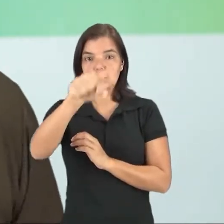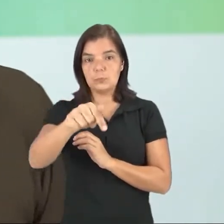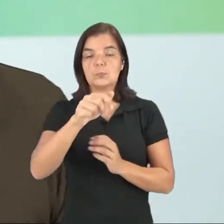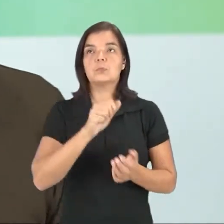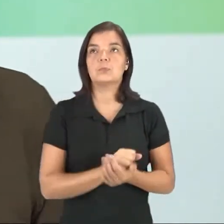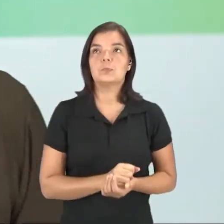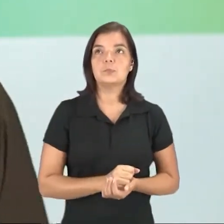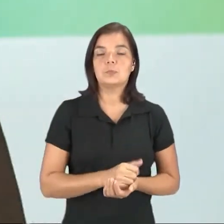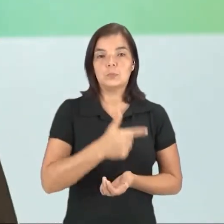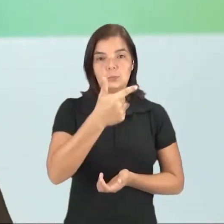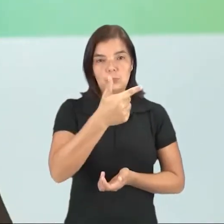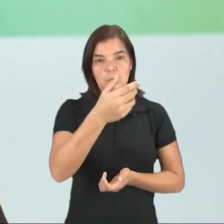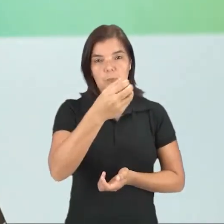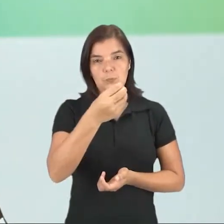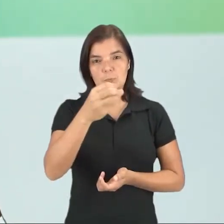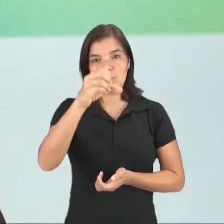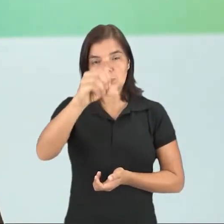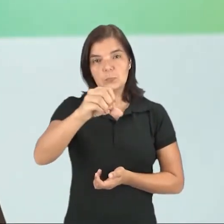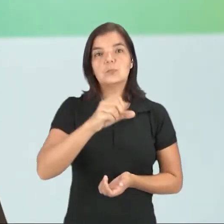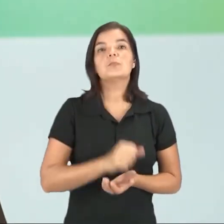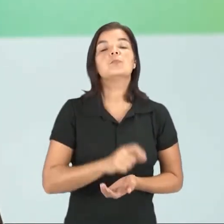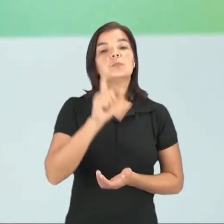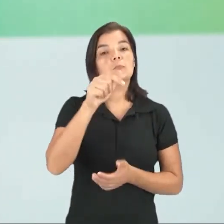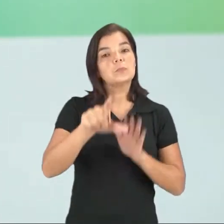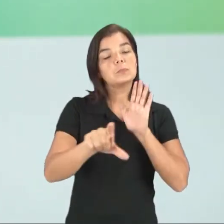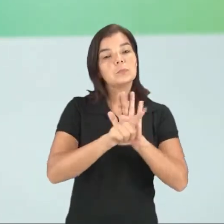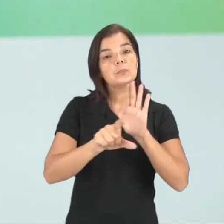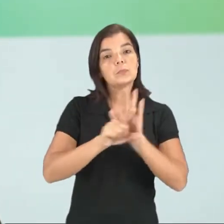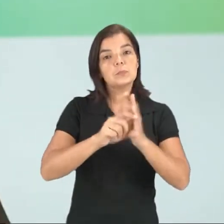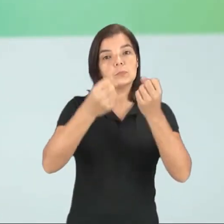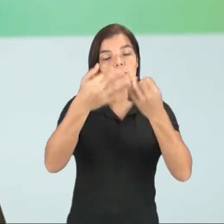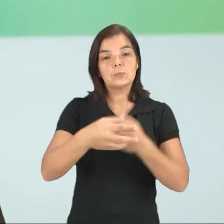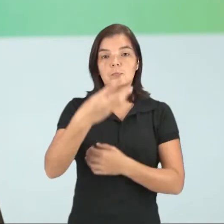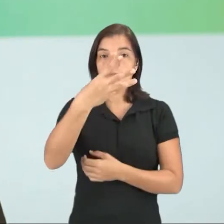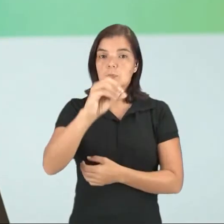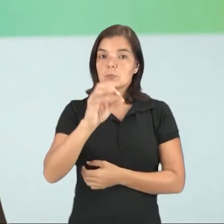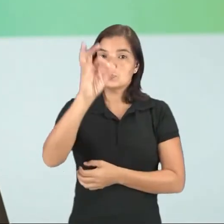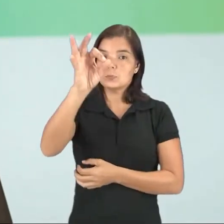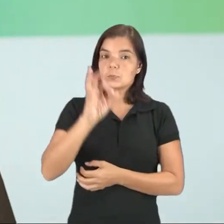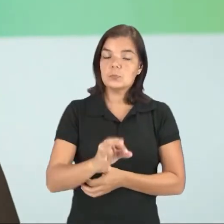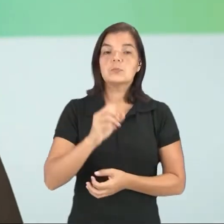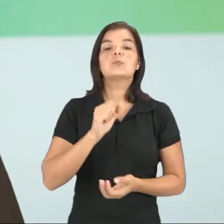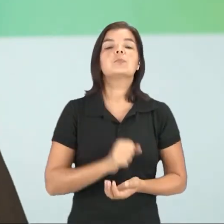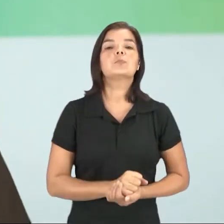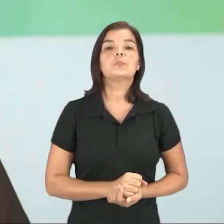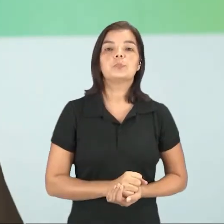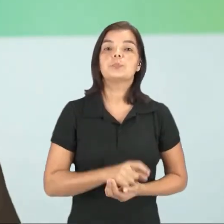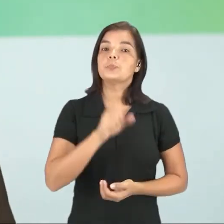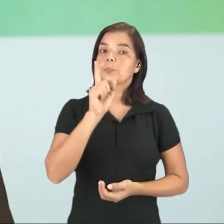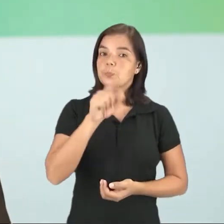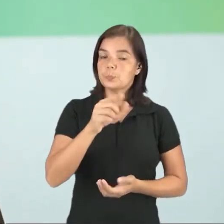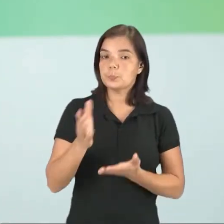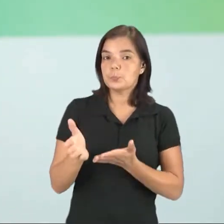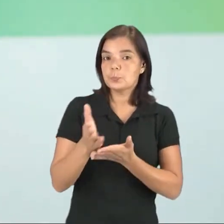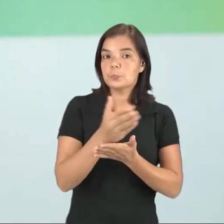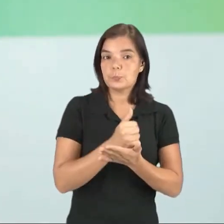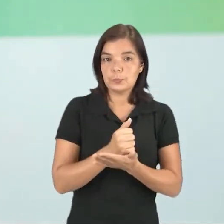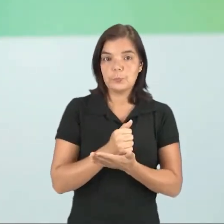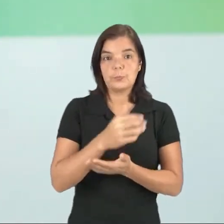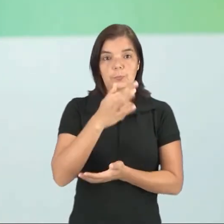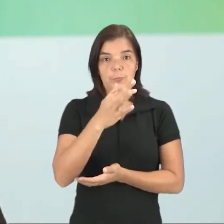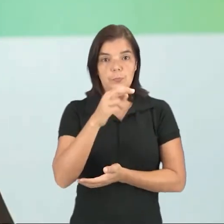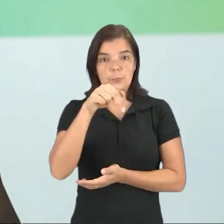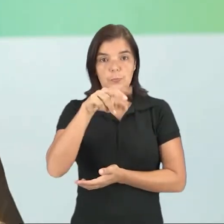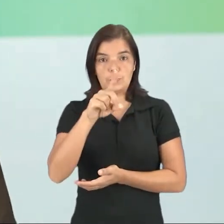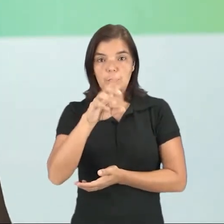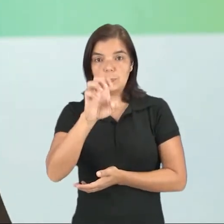11.947 de 2009. Essa lei diz que 30% que é do repasse do FNDE,